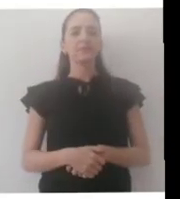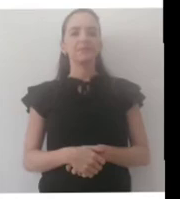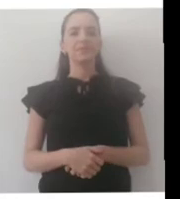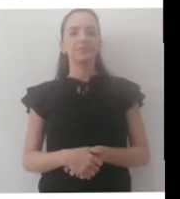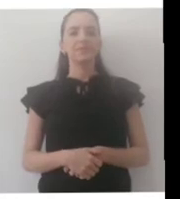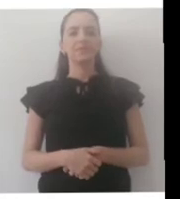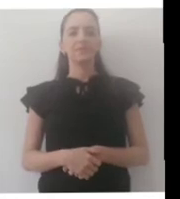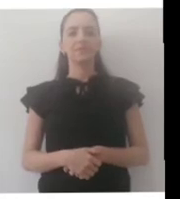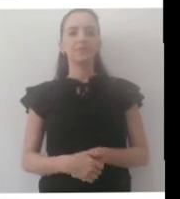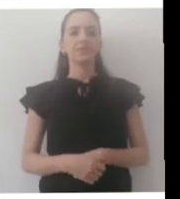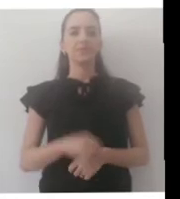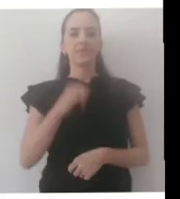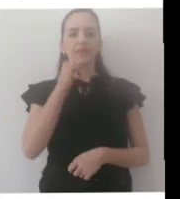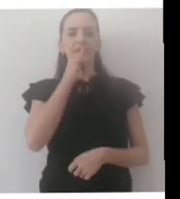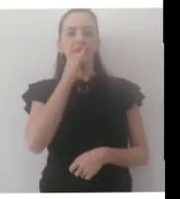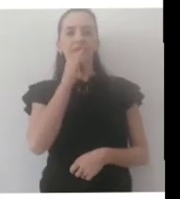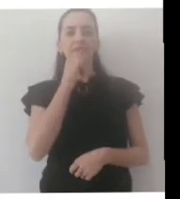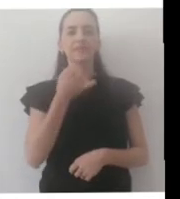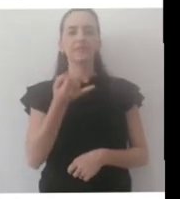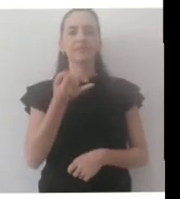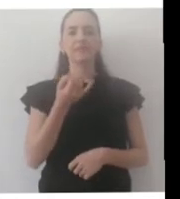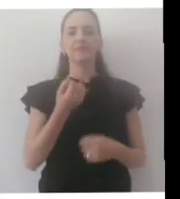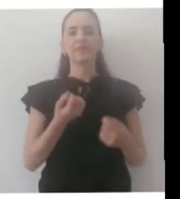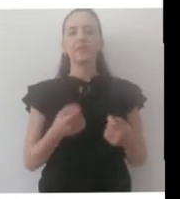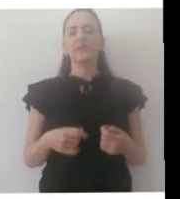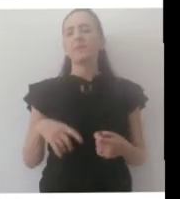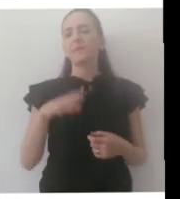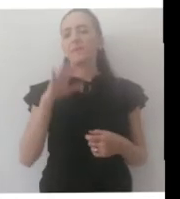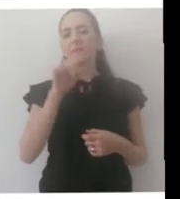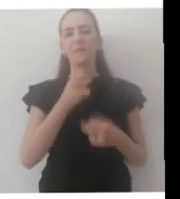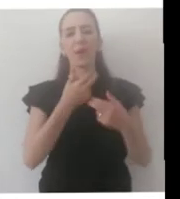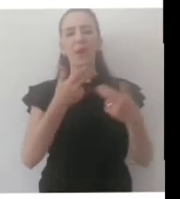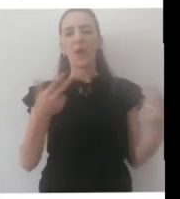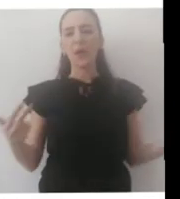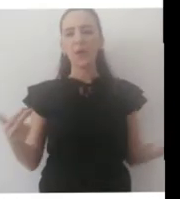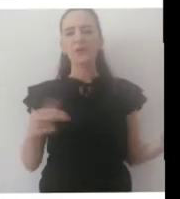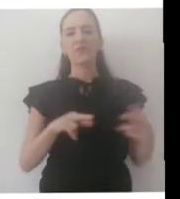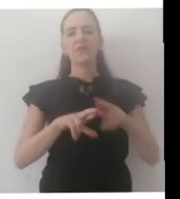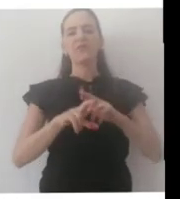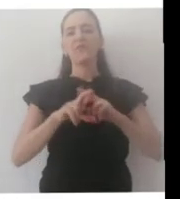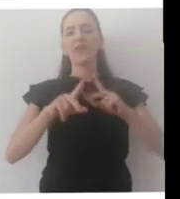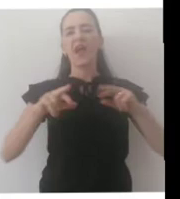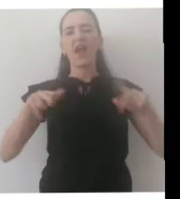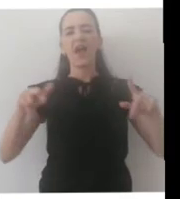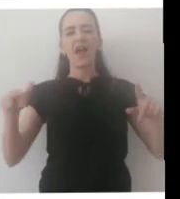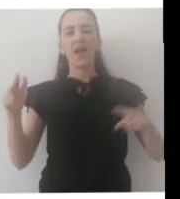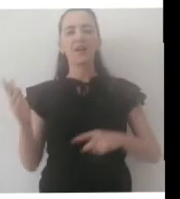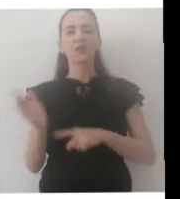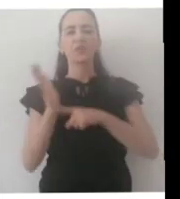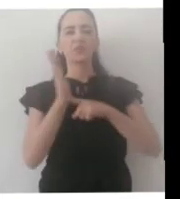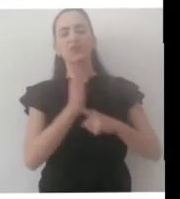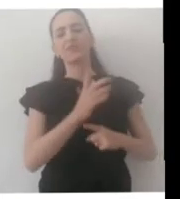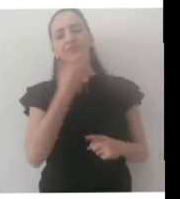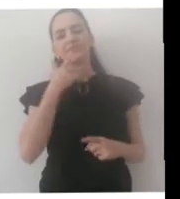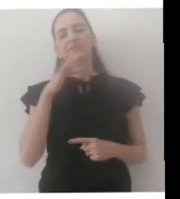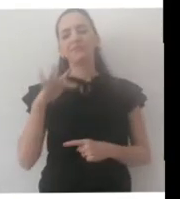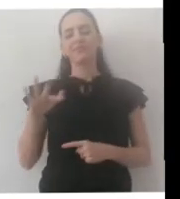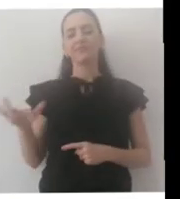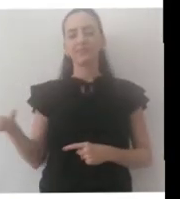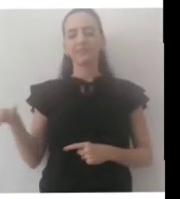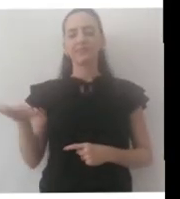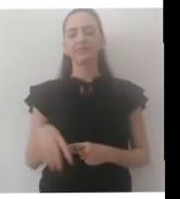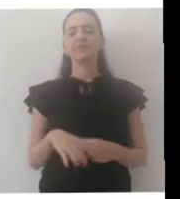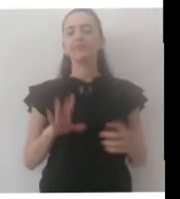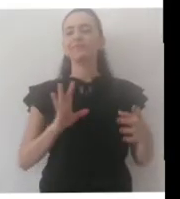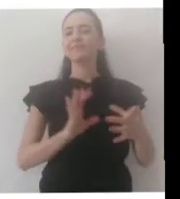colocar todo tipo de objetos, eventos e ações em todas as espécies de relações. Então, essa questão da criança estar sempre se